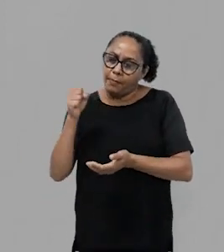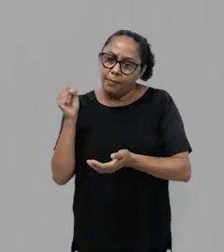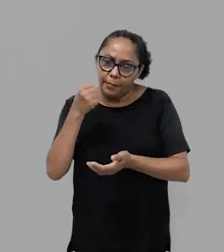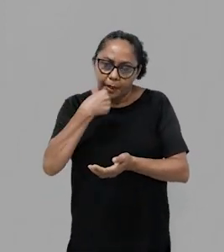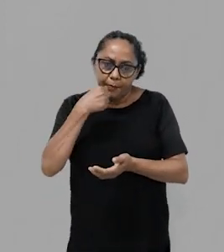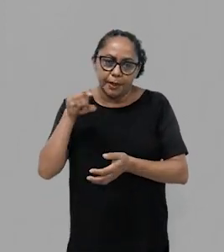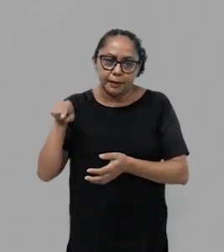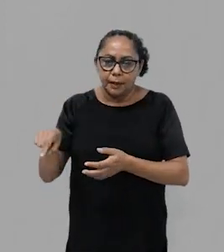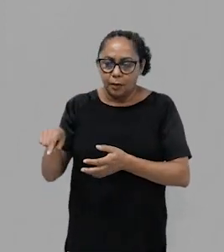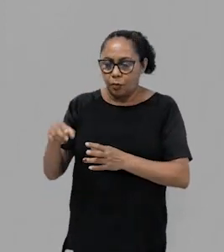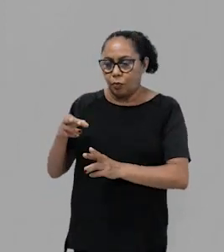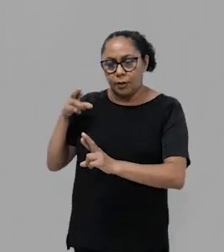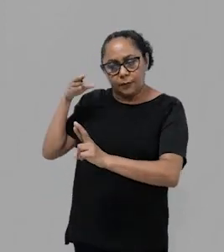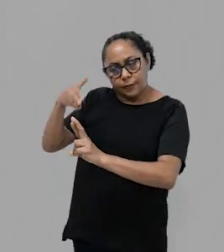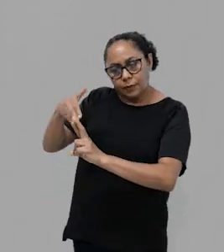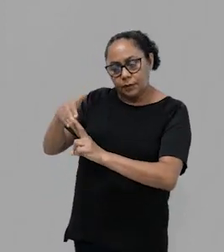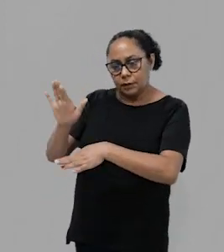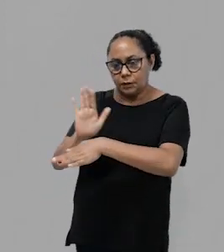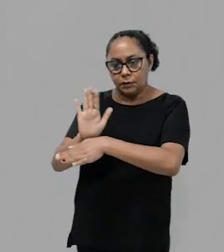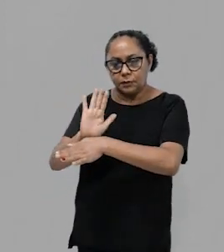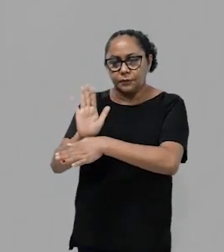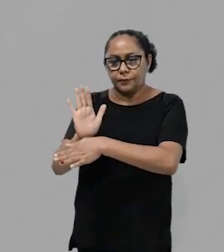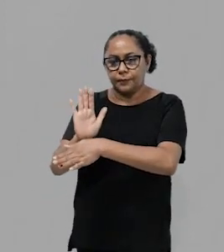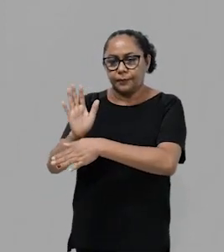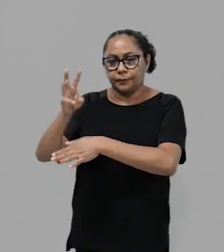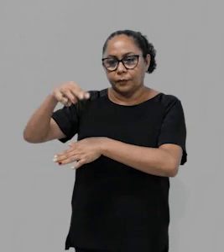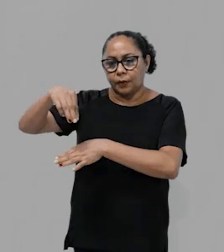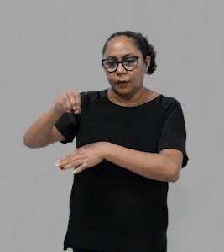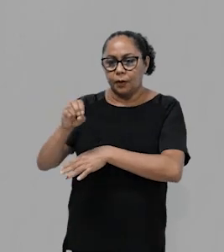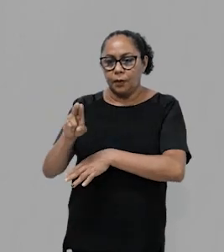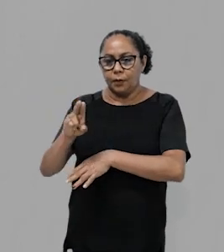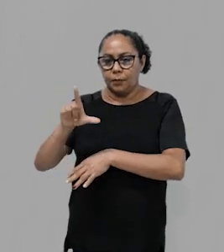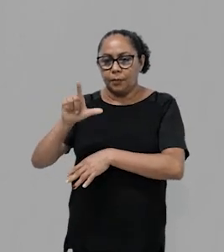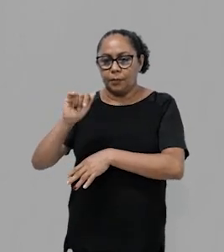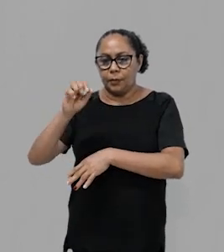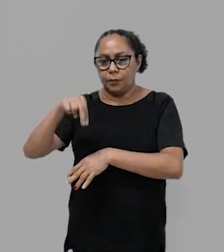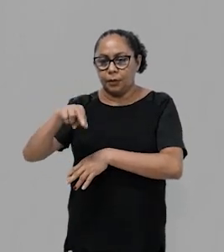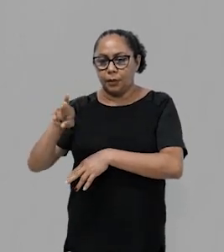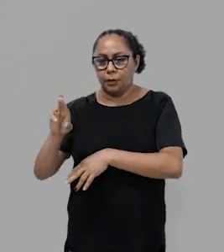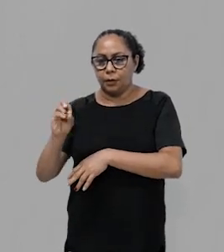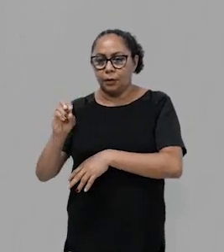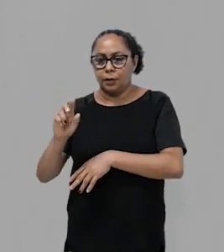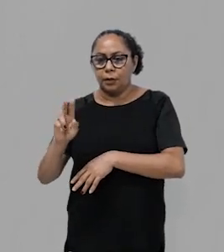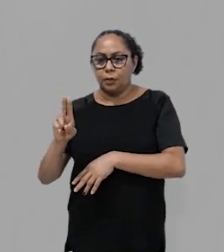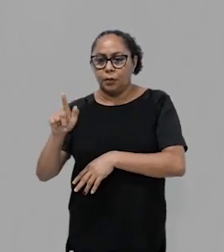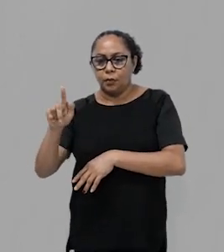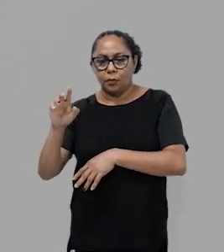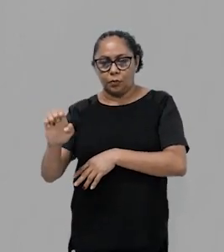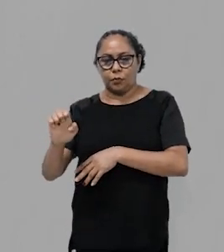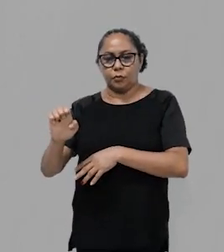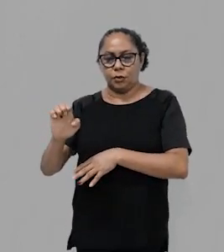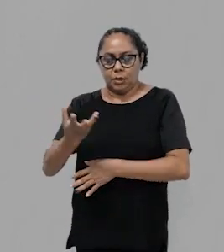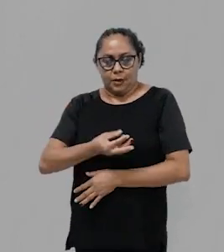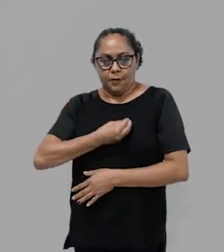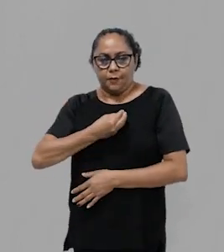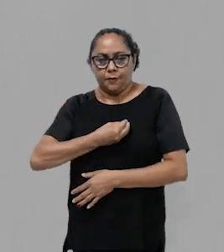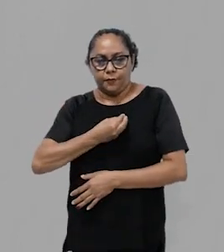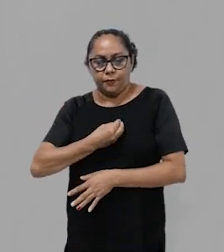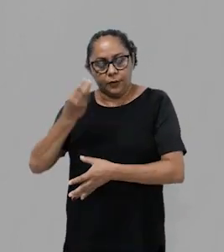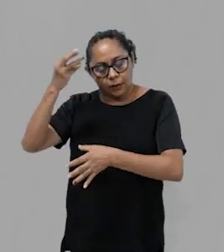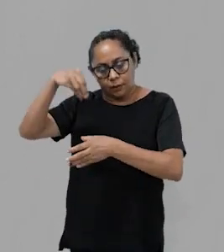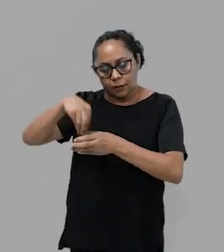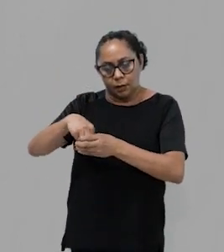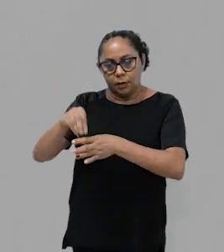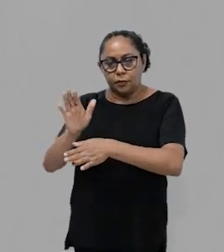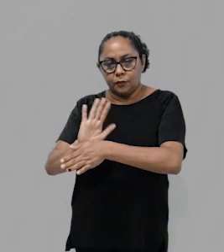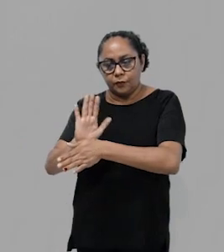num filme chamado Moulin Rouge. Por quê? Porque parte da obra dele é vivenciada dentro do Moulin Rouge, que